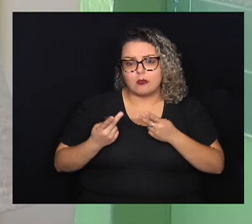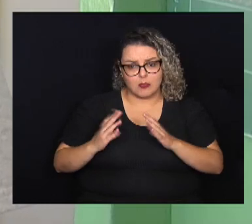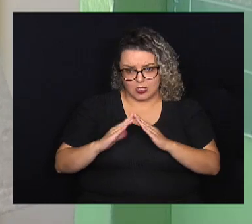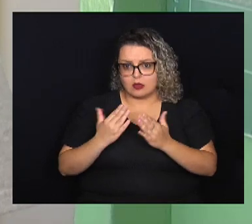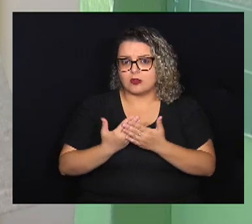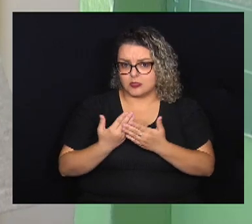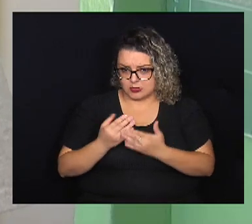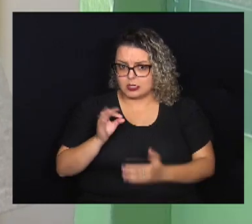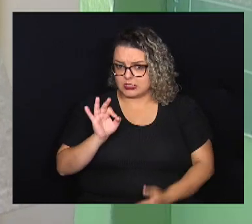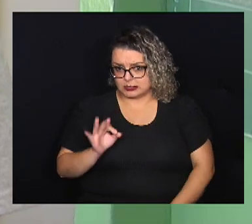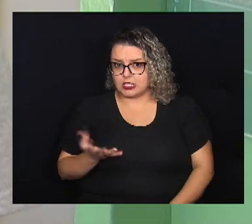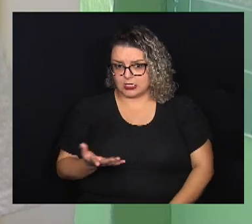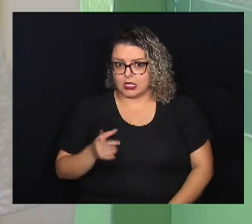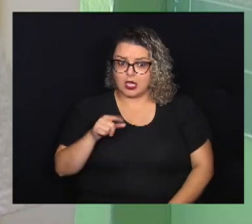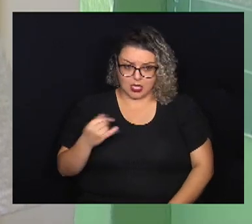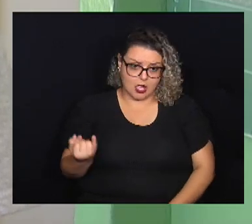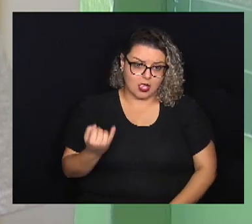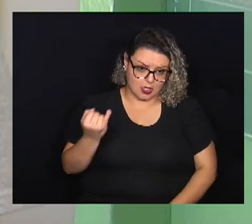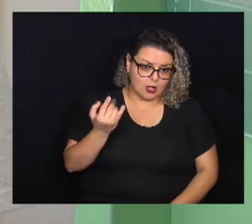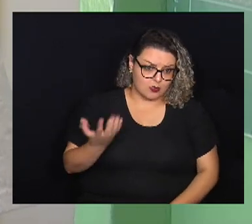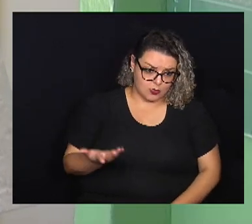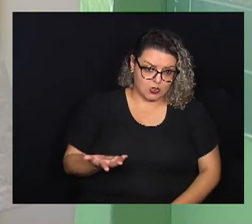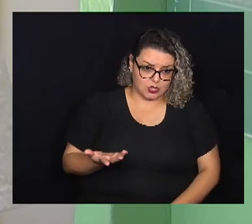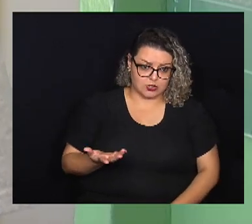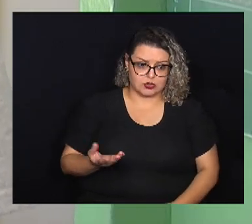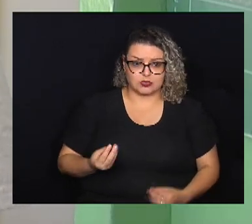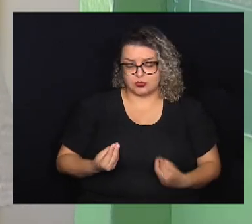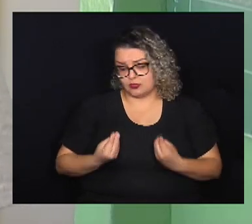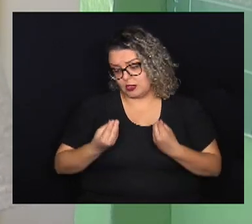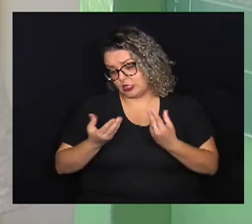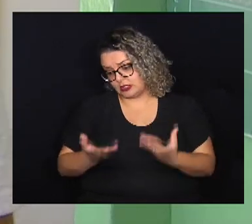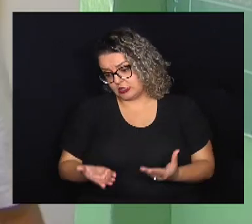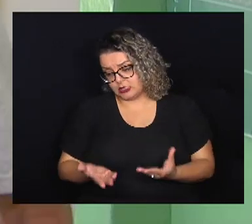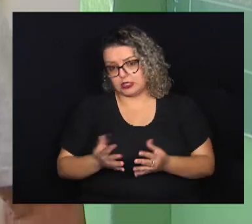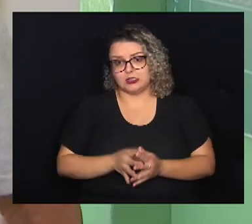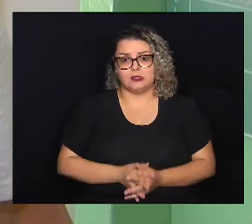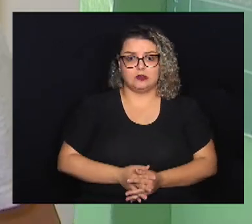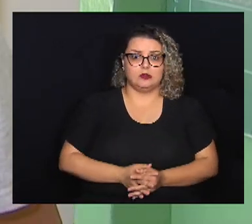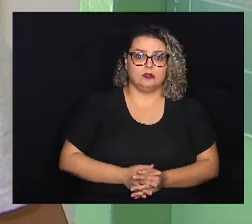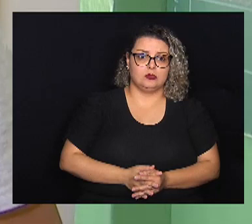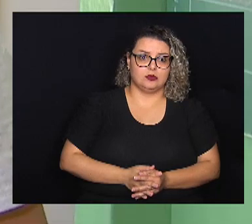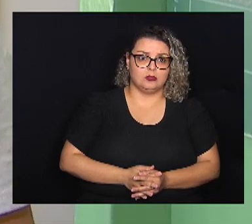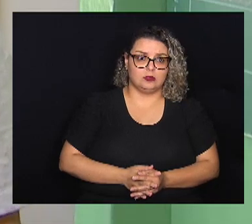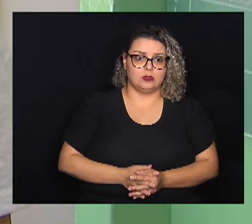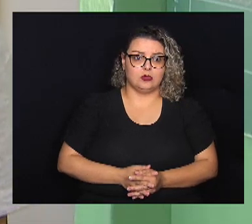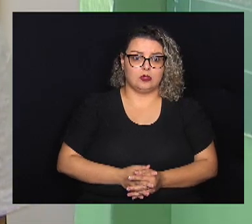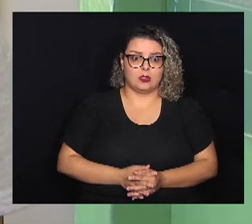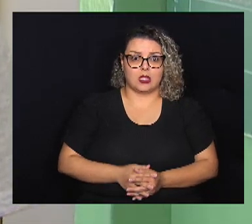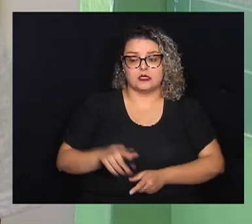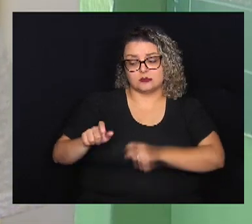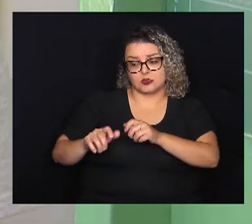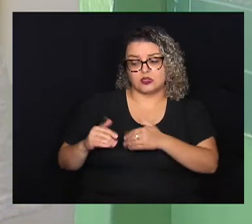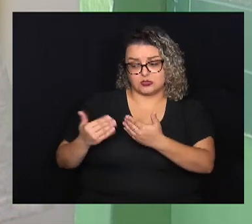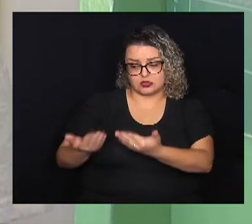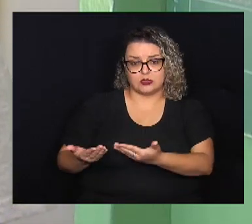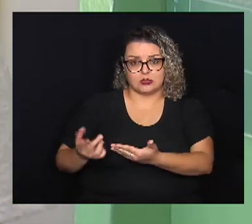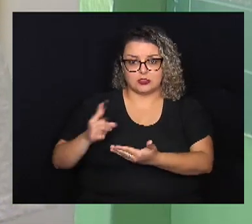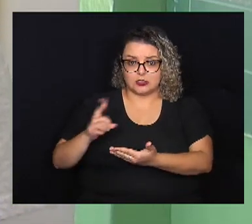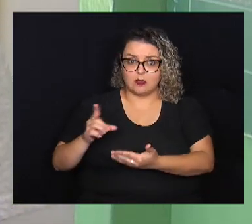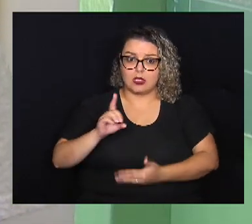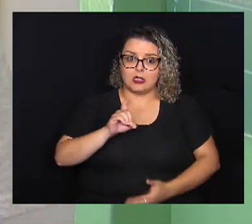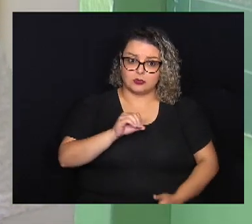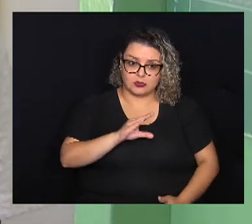É muito importante para estar dando a um pessoal de fora sendo docente e